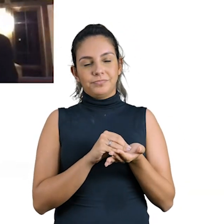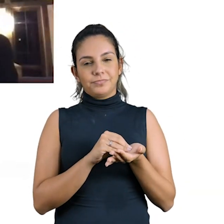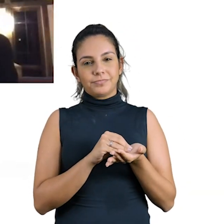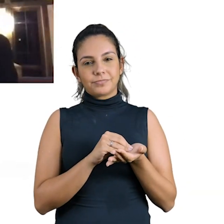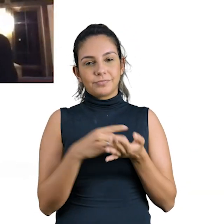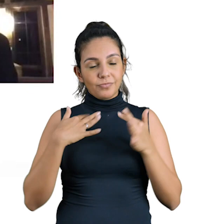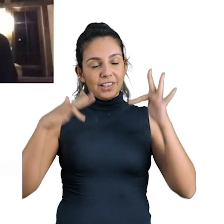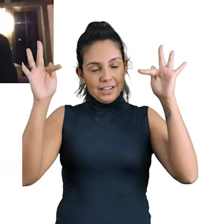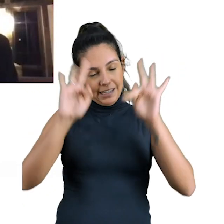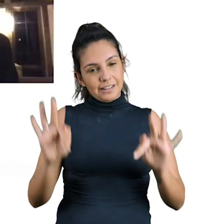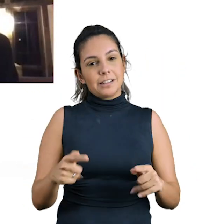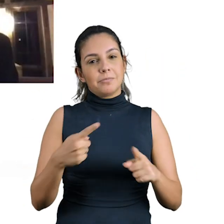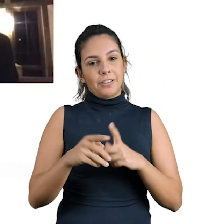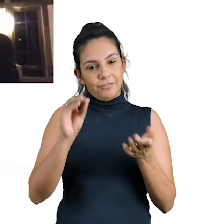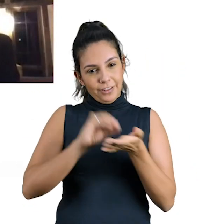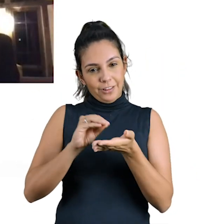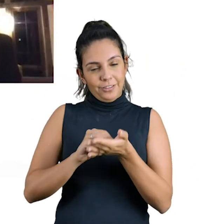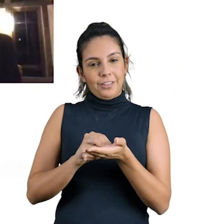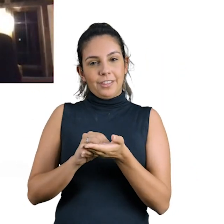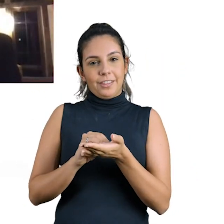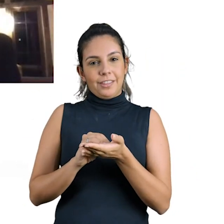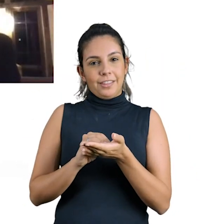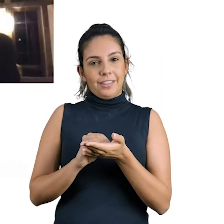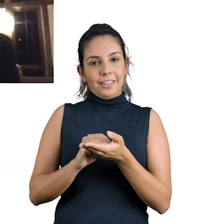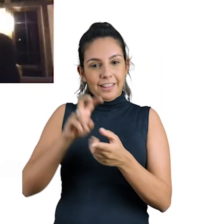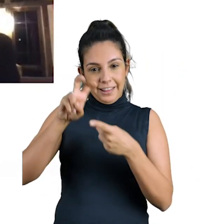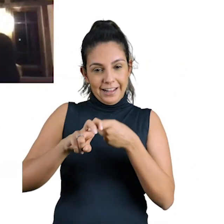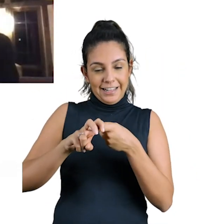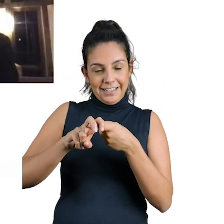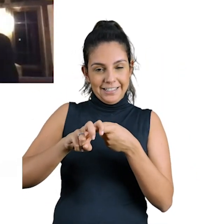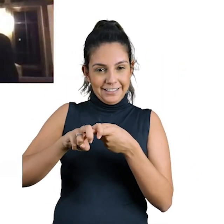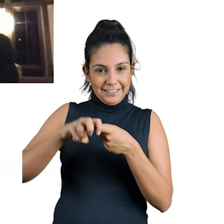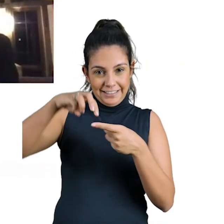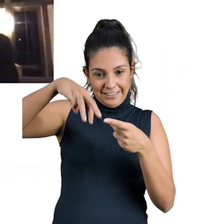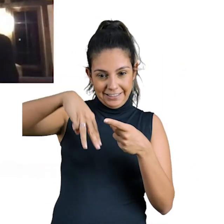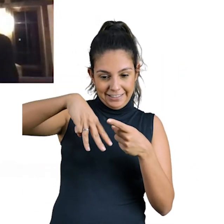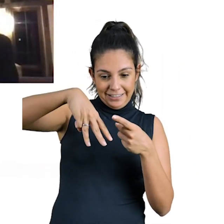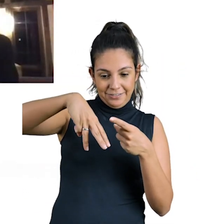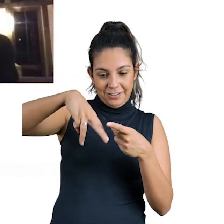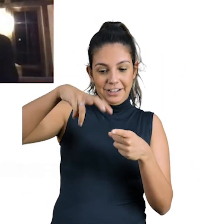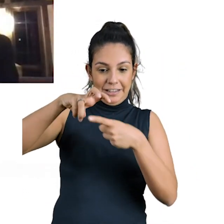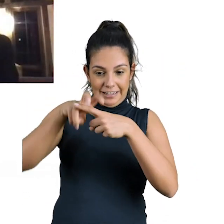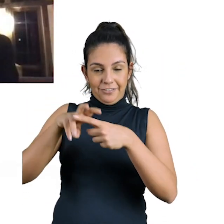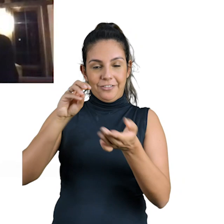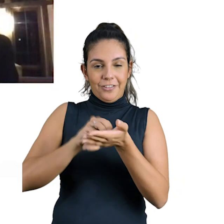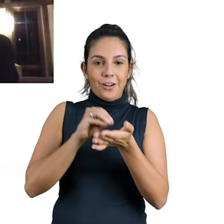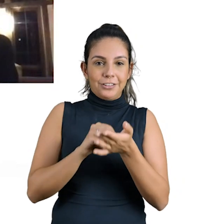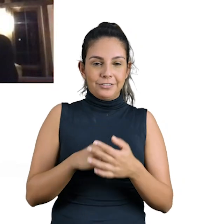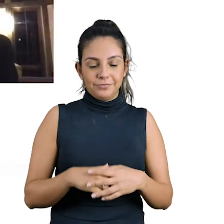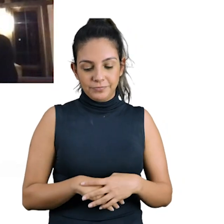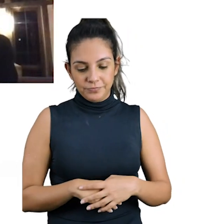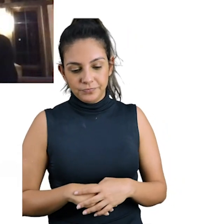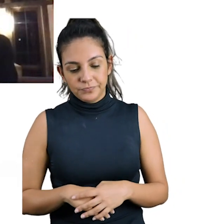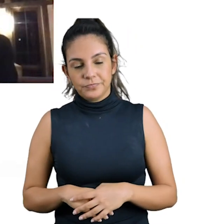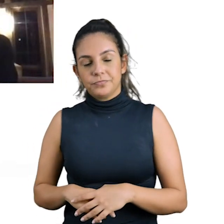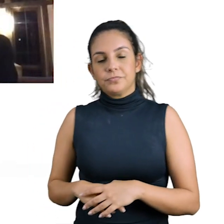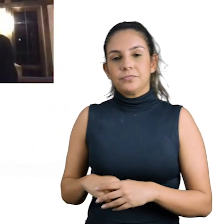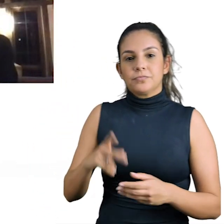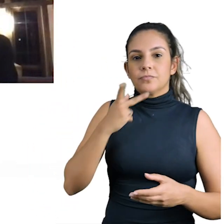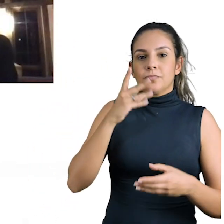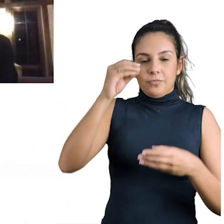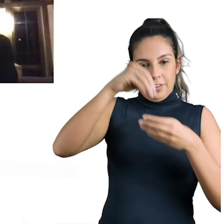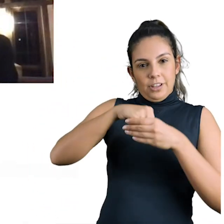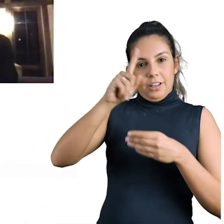bastante como uma cadeira com 3 pernas, né? De certa forma, a reclusão